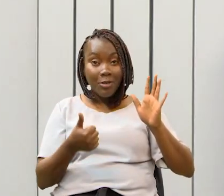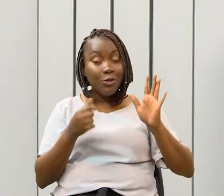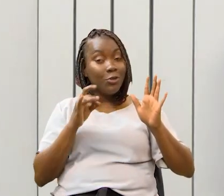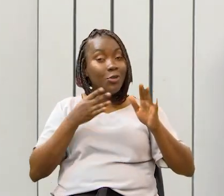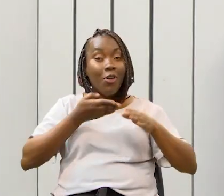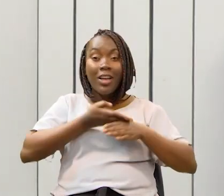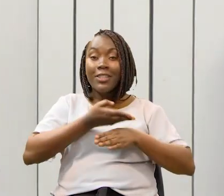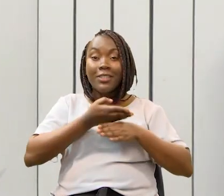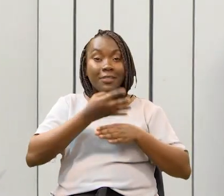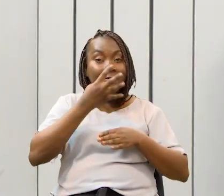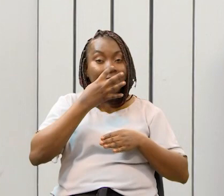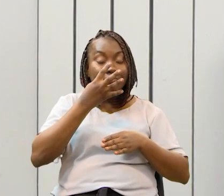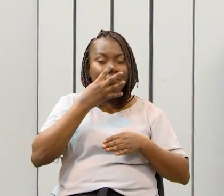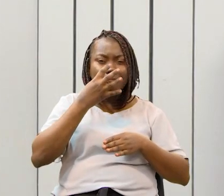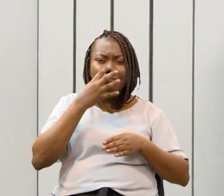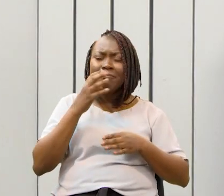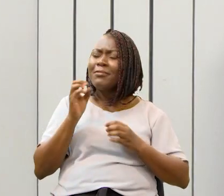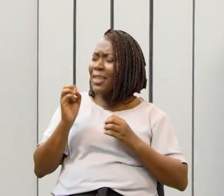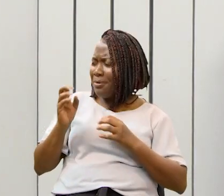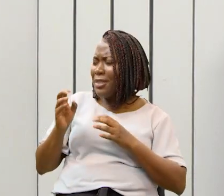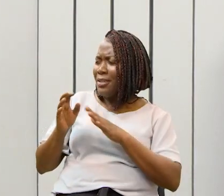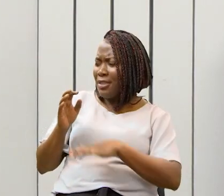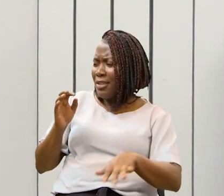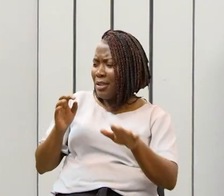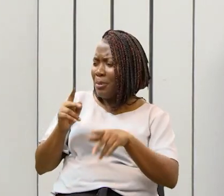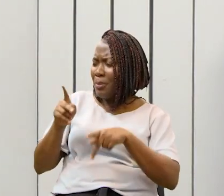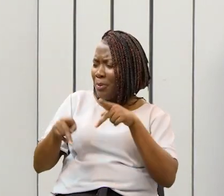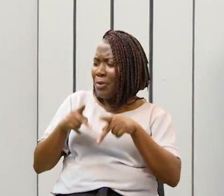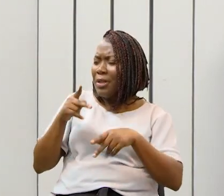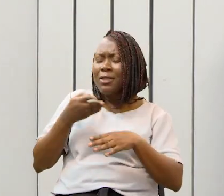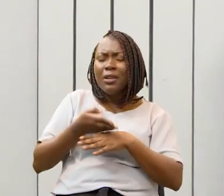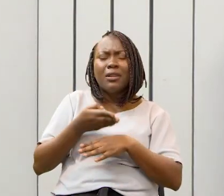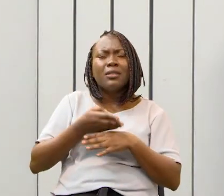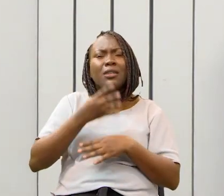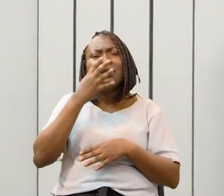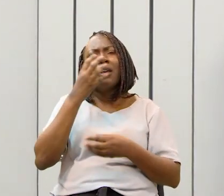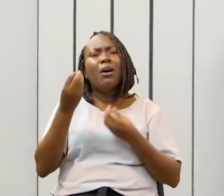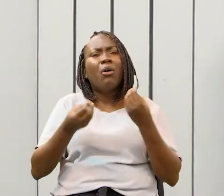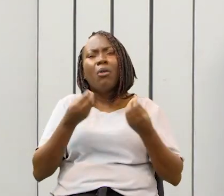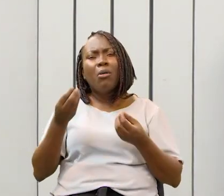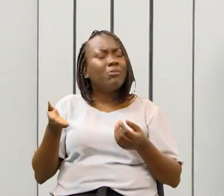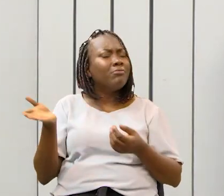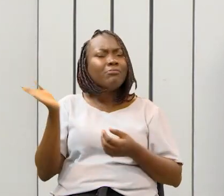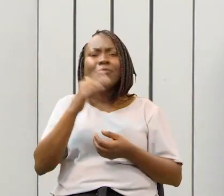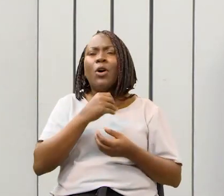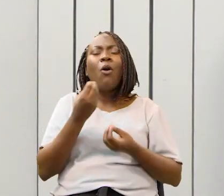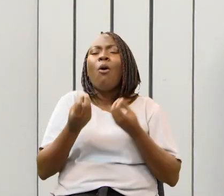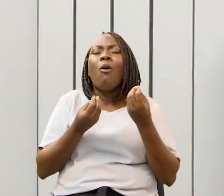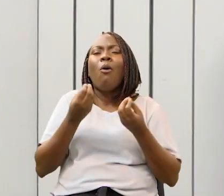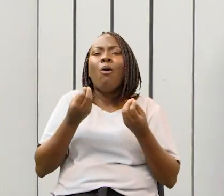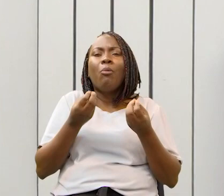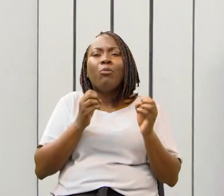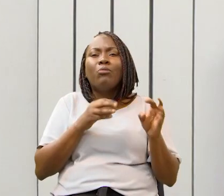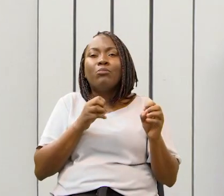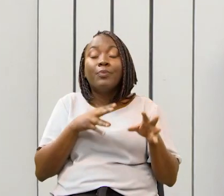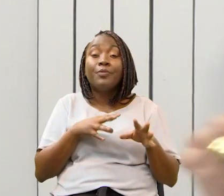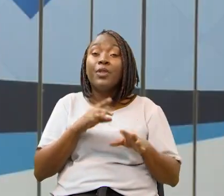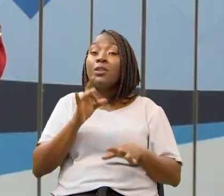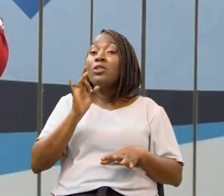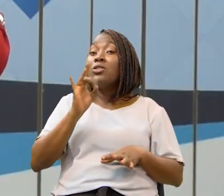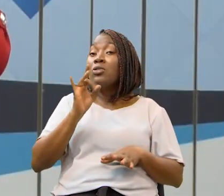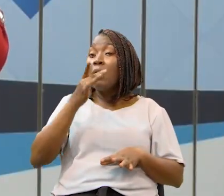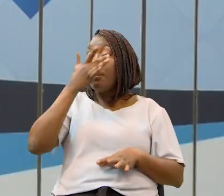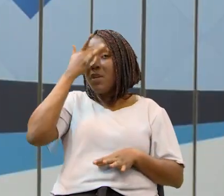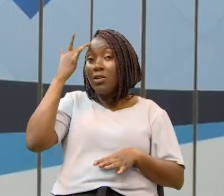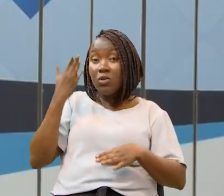14.611. É só acessar lá. Vamos ensinar o pessoal a acessar essa lei? Porque às vezes, como é que eu vou acessar a lei? Manda ver, doutora. Como é que acessa a lei? Olha, é